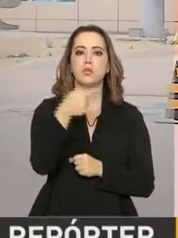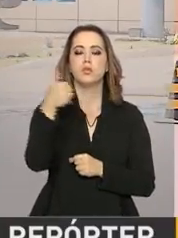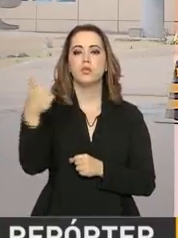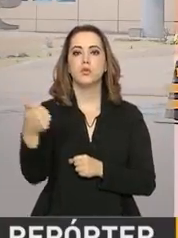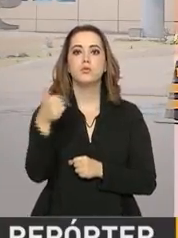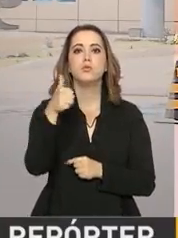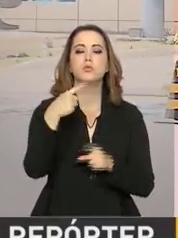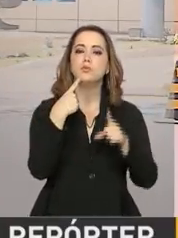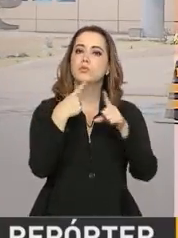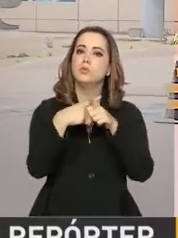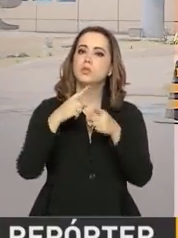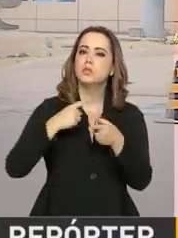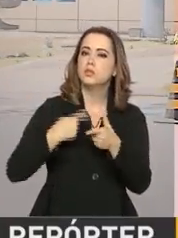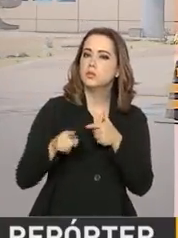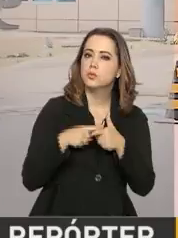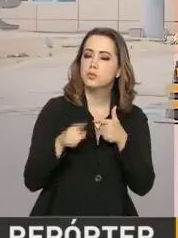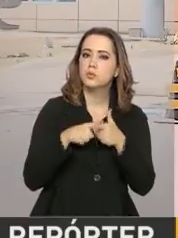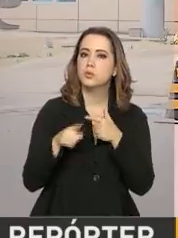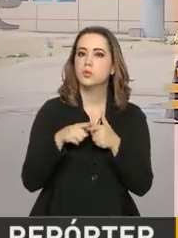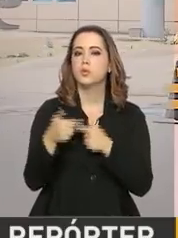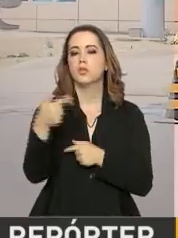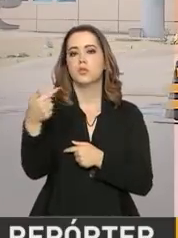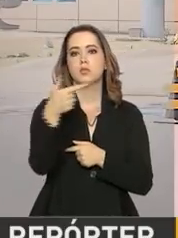ocorrências sendo 77